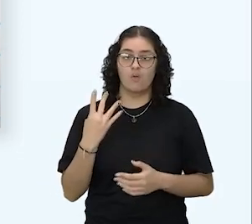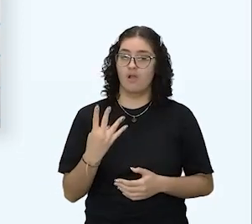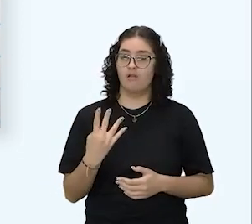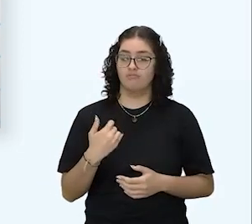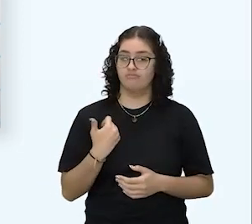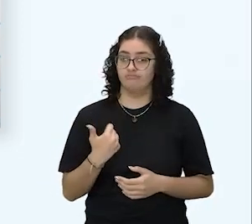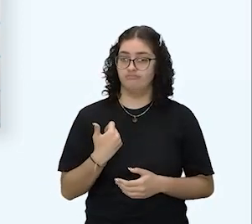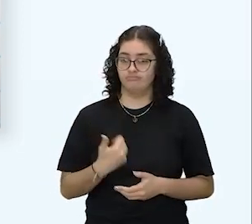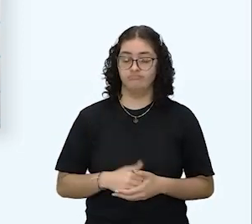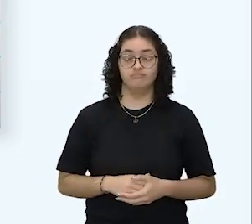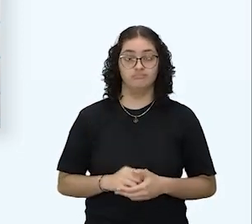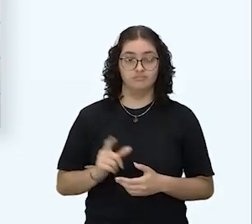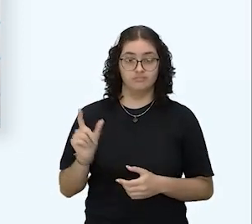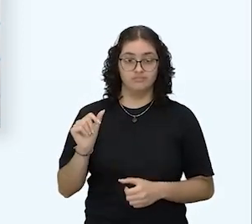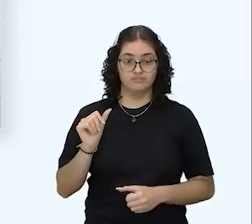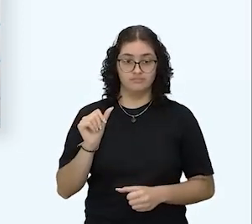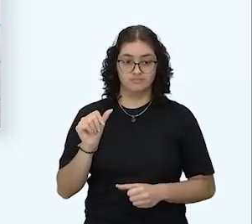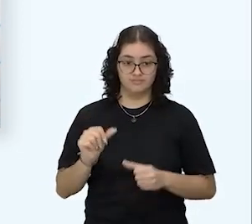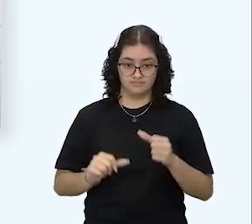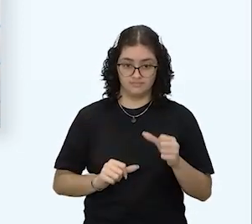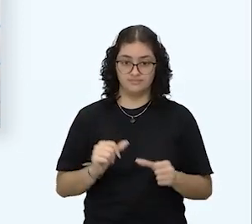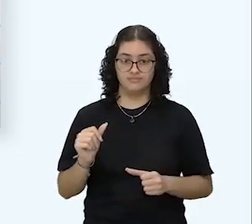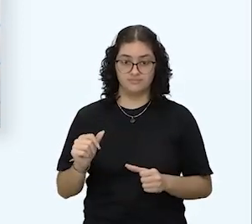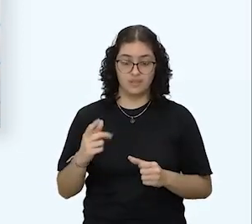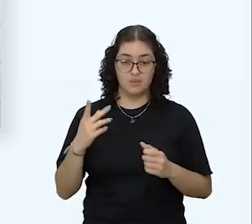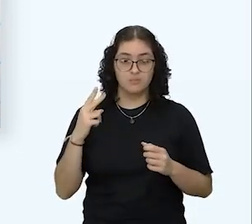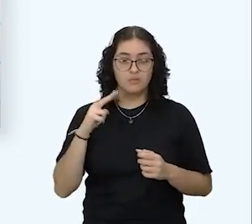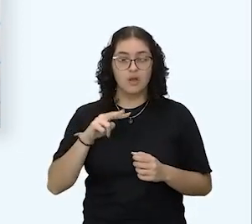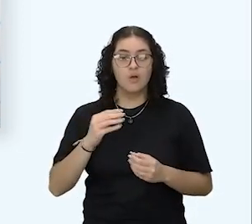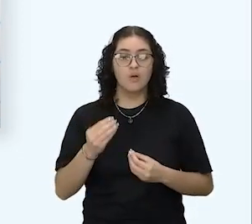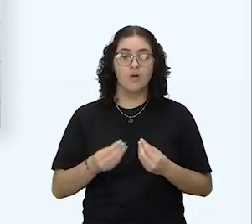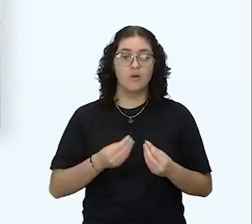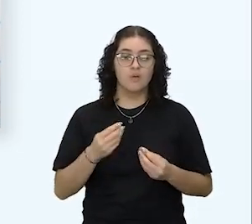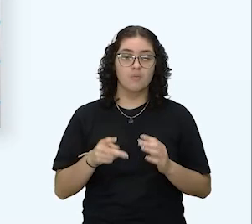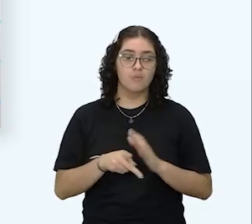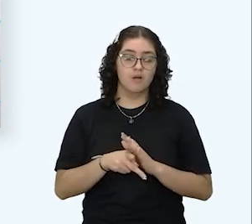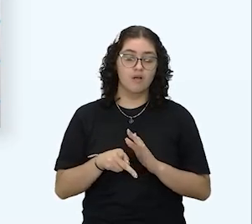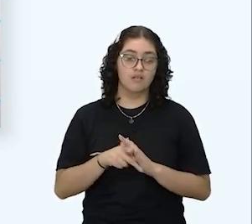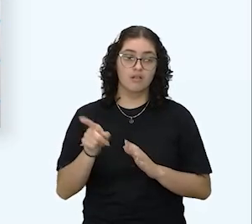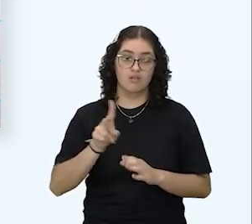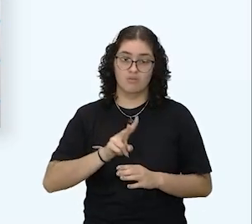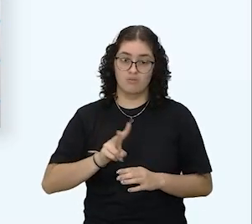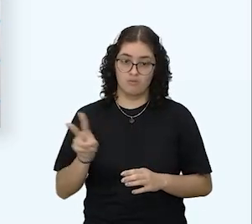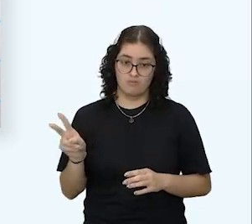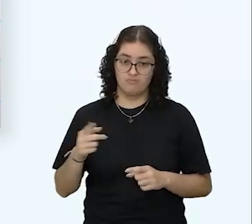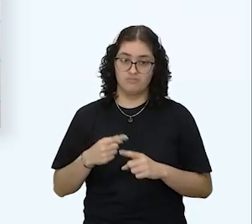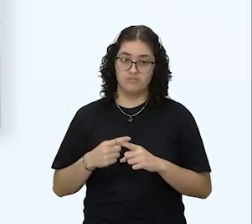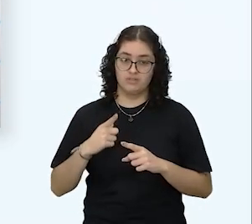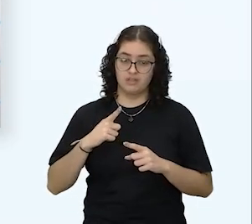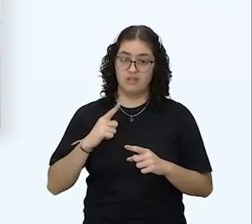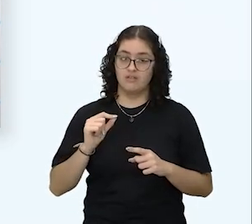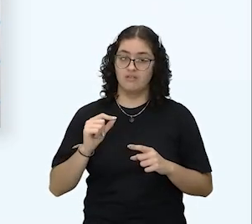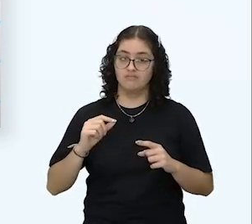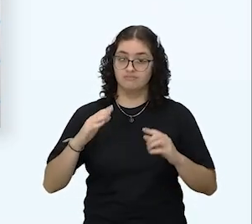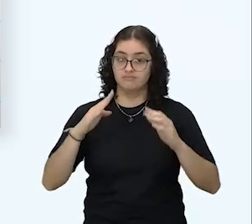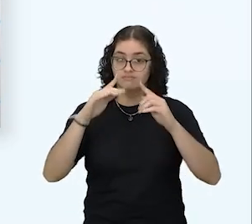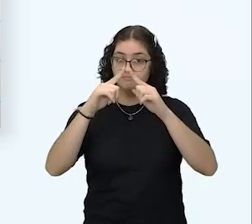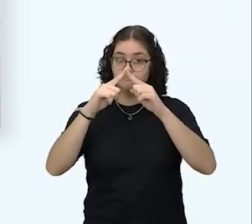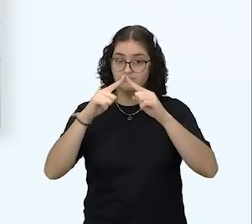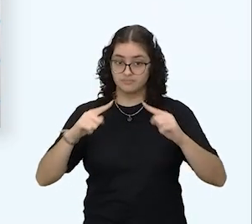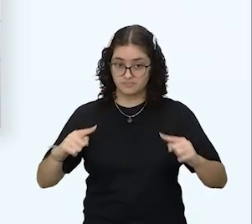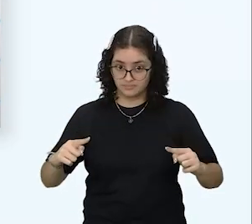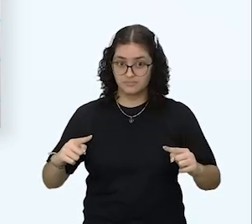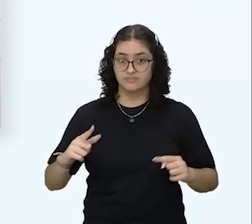idade. Nossa pirâmide etária desse período ilustra bem porque esse tipo de gráfico tem esse nome. Possui uma base bem larga e um